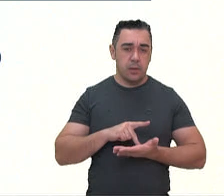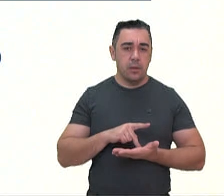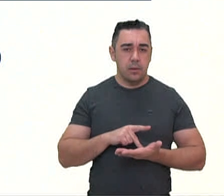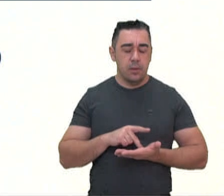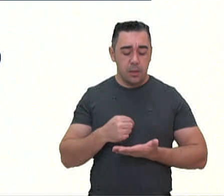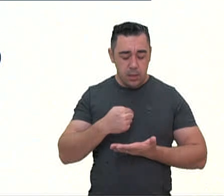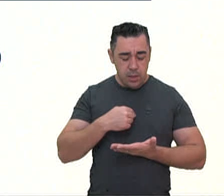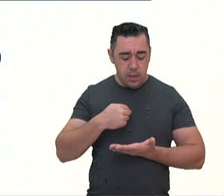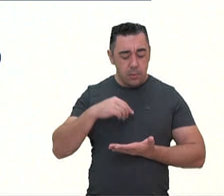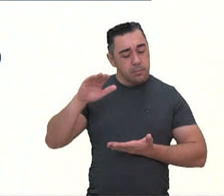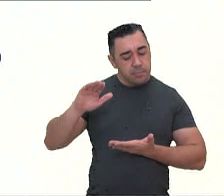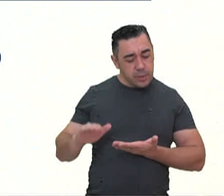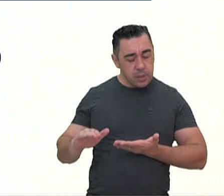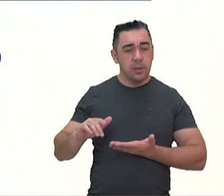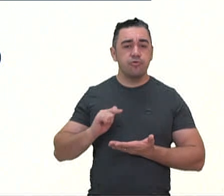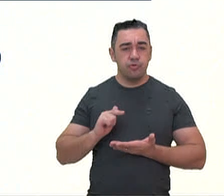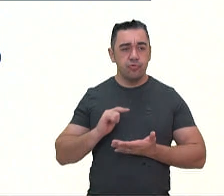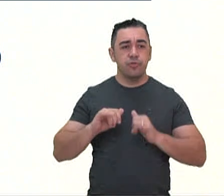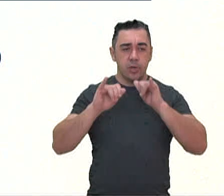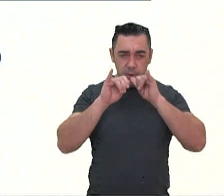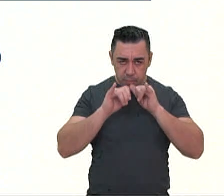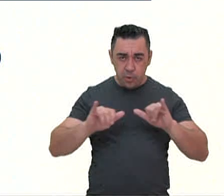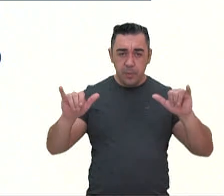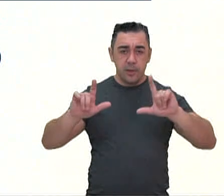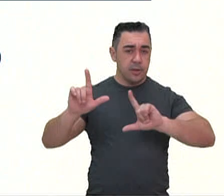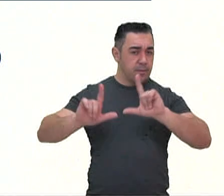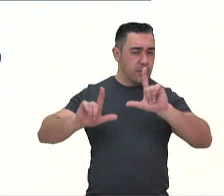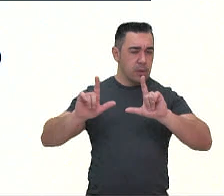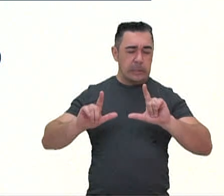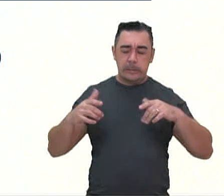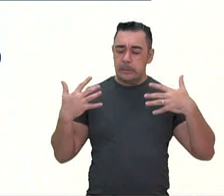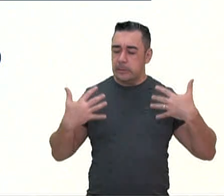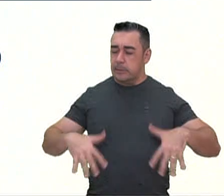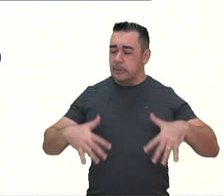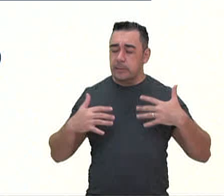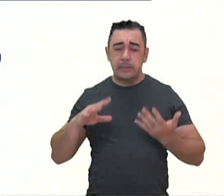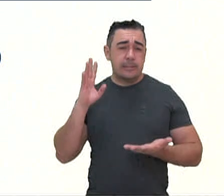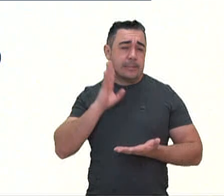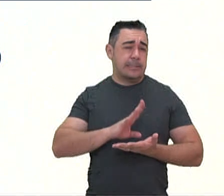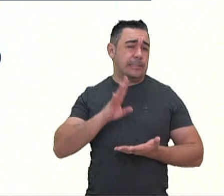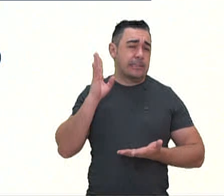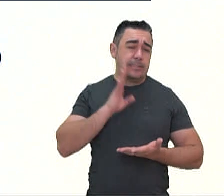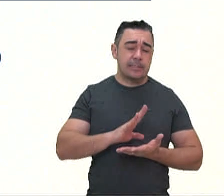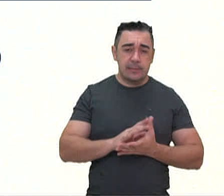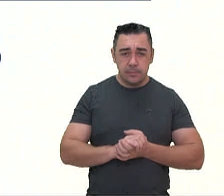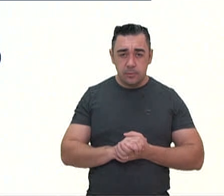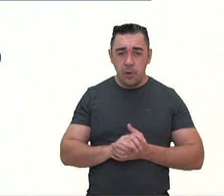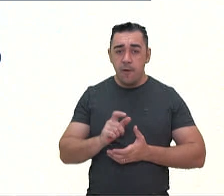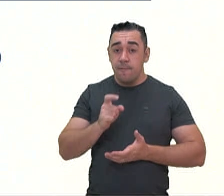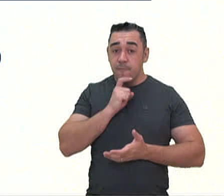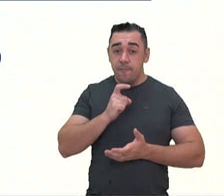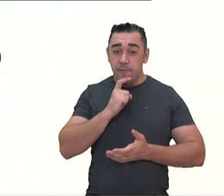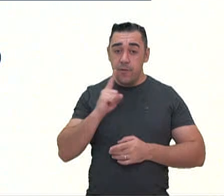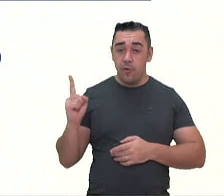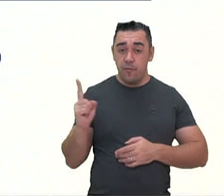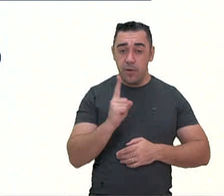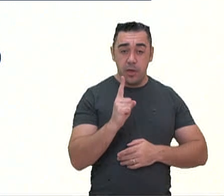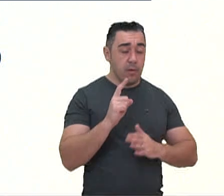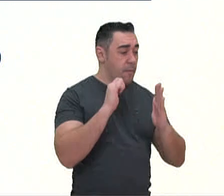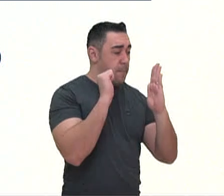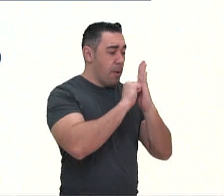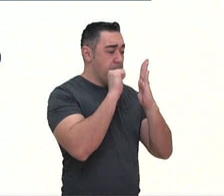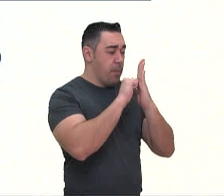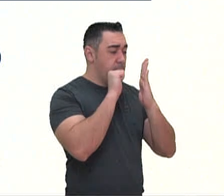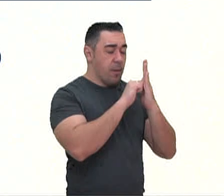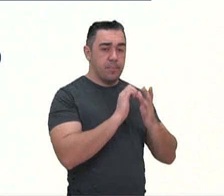Quando eu era pequena, havia uma propaganda na TV, super, hiper legal. O frio batia a porta